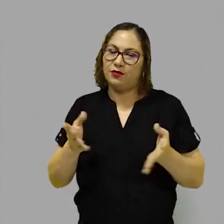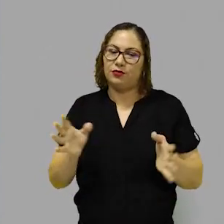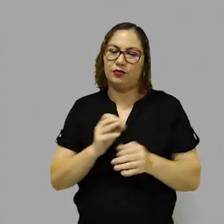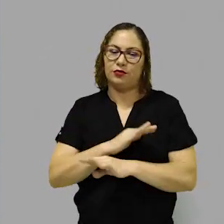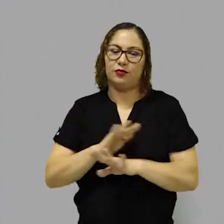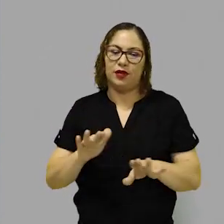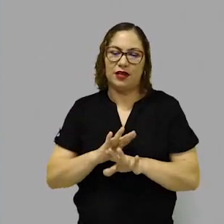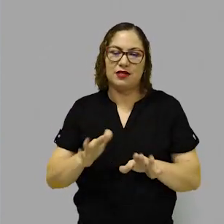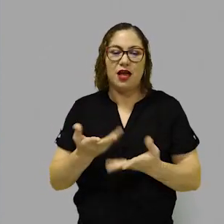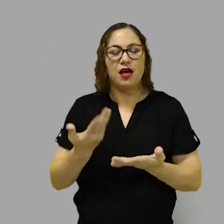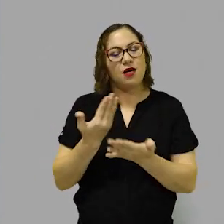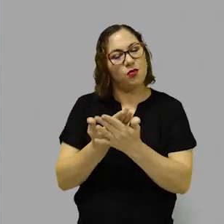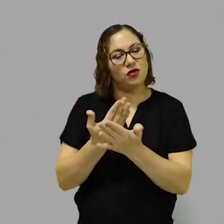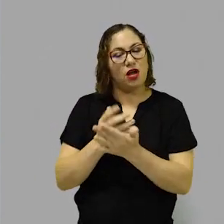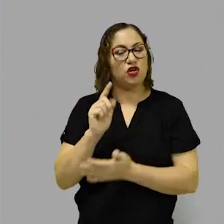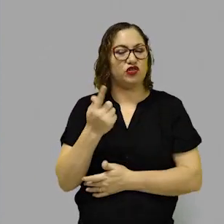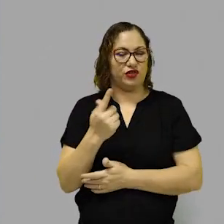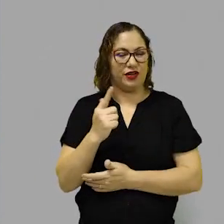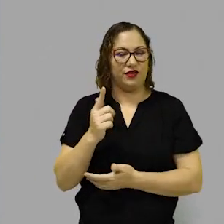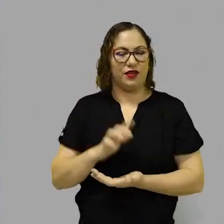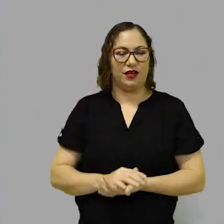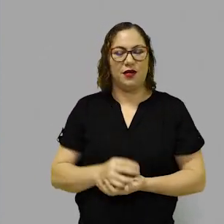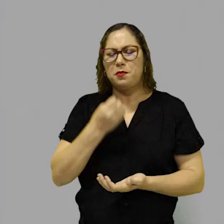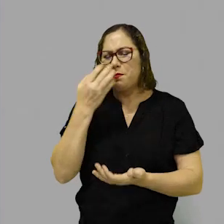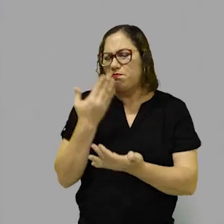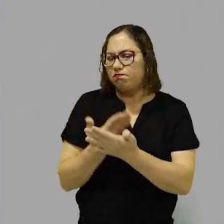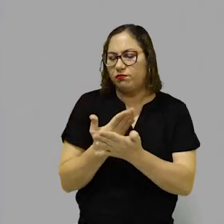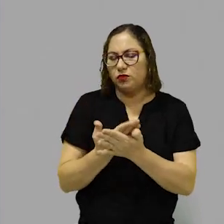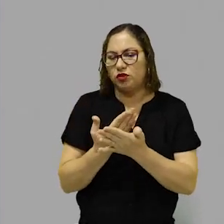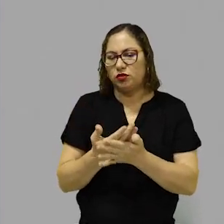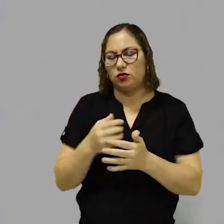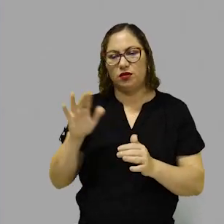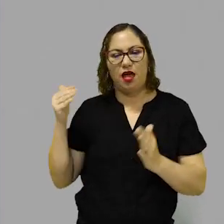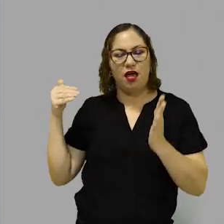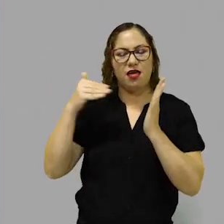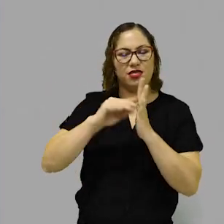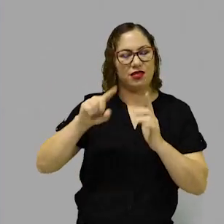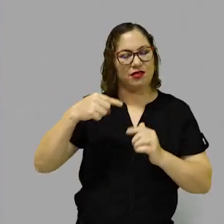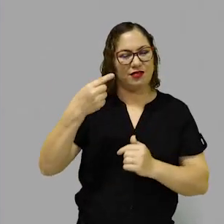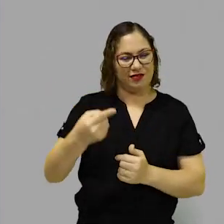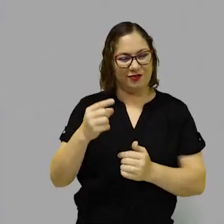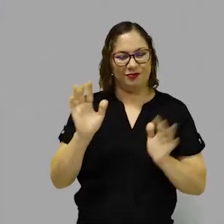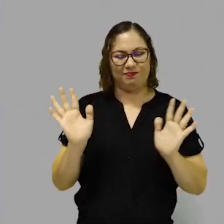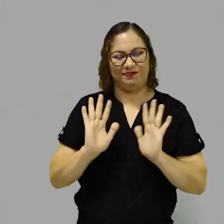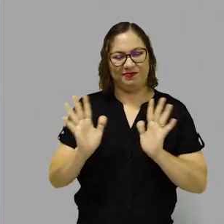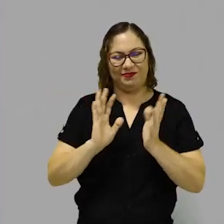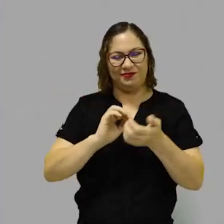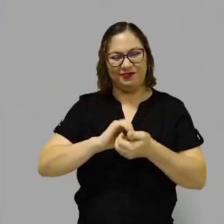encerramos mais uma aula de geografia. Bons estudos e até o nosso próximo encontro.